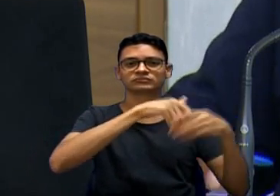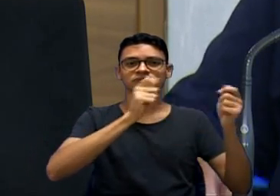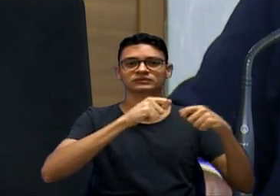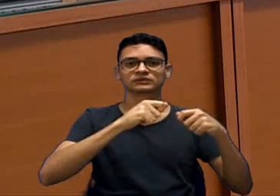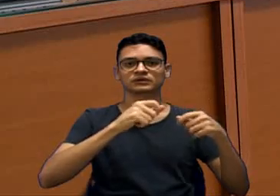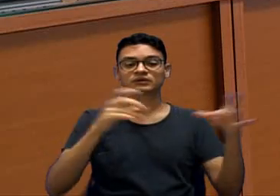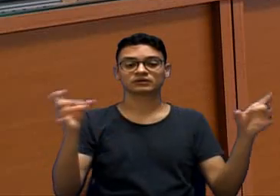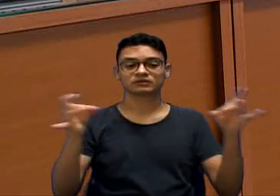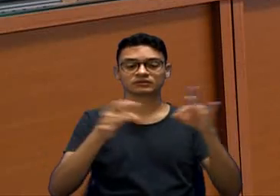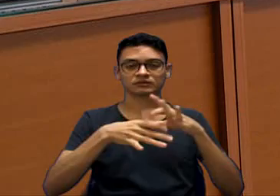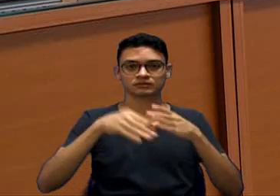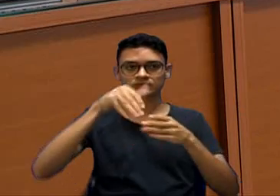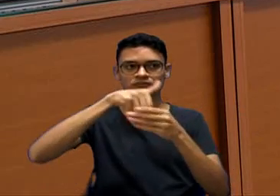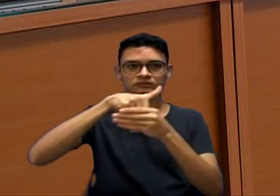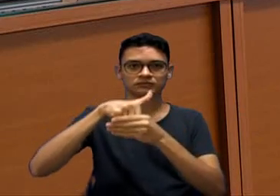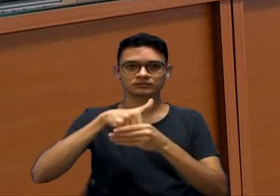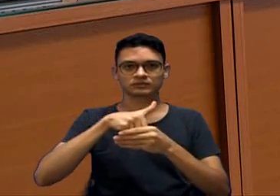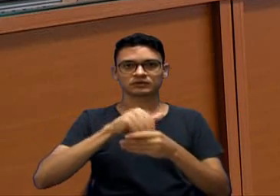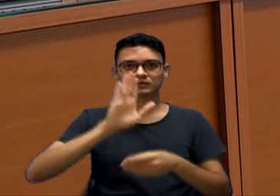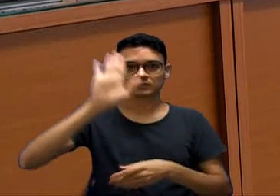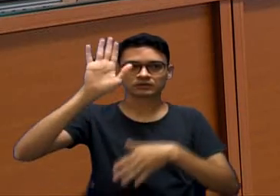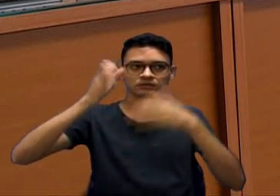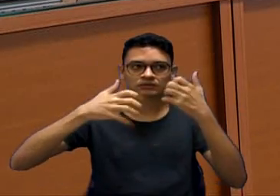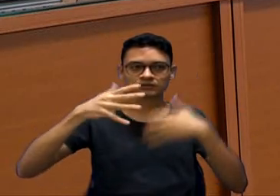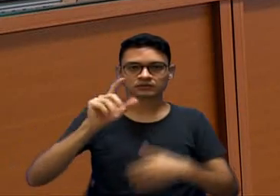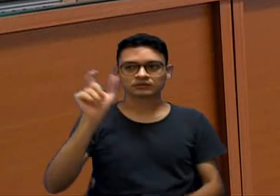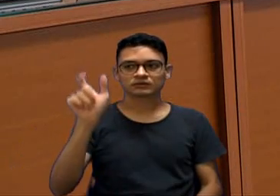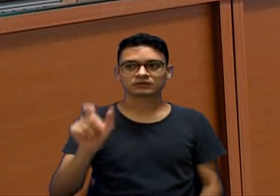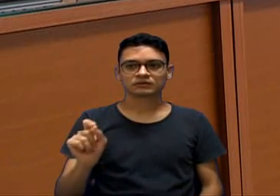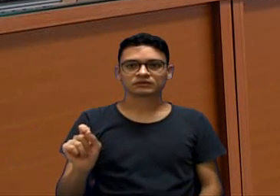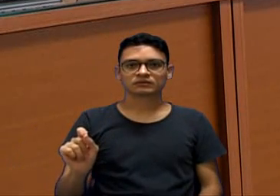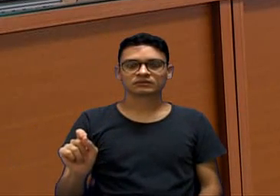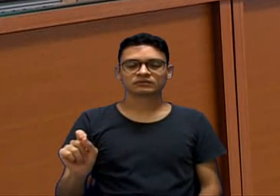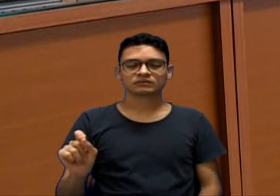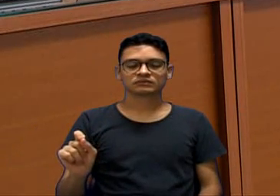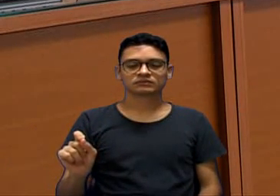É encerrado. Questão de ordem?